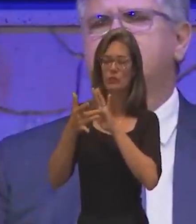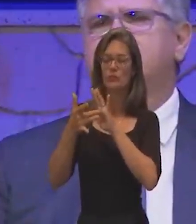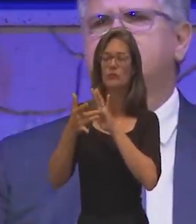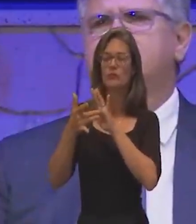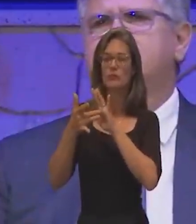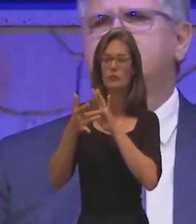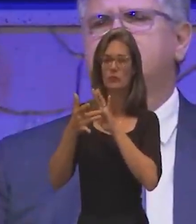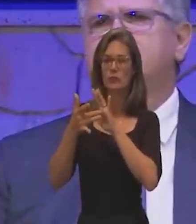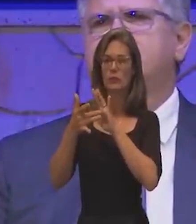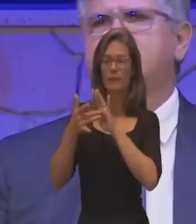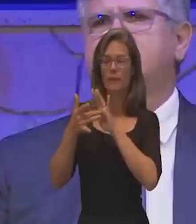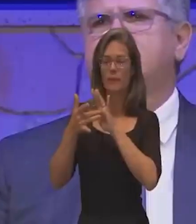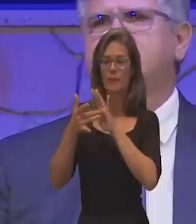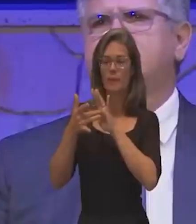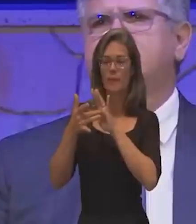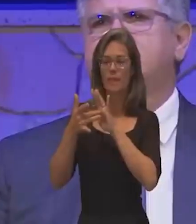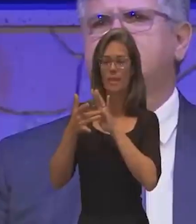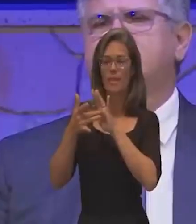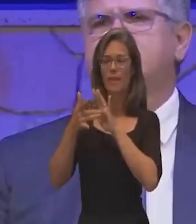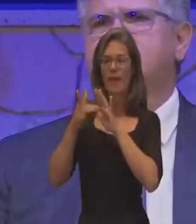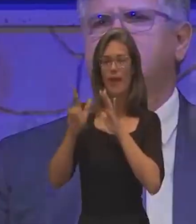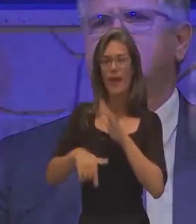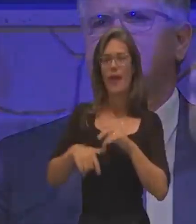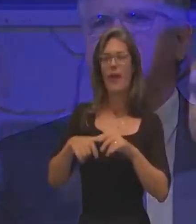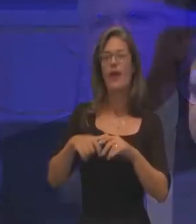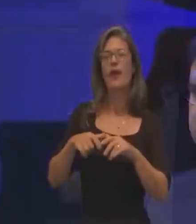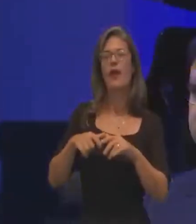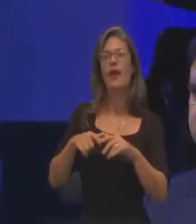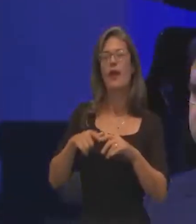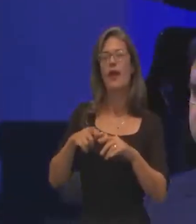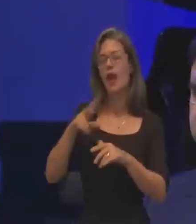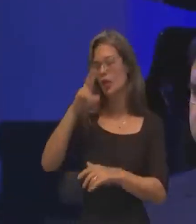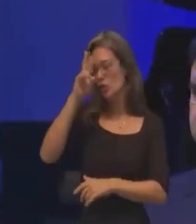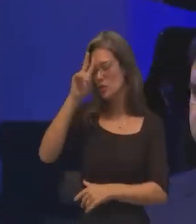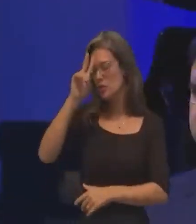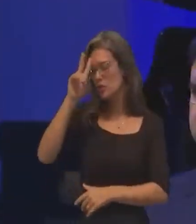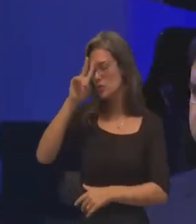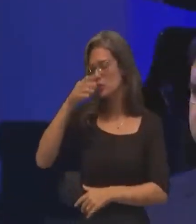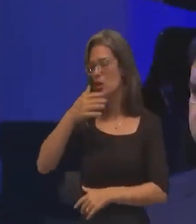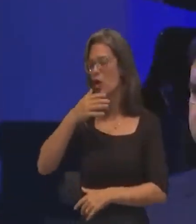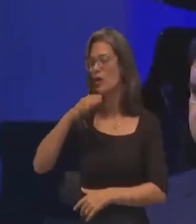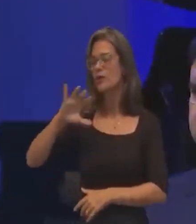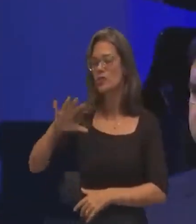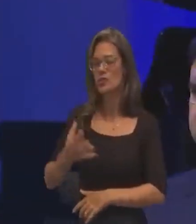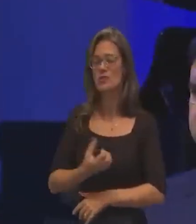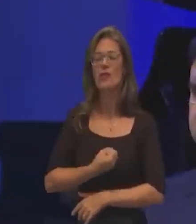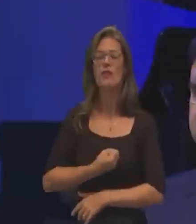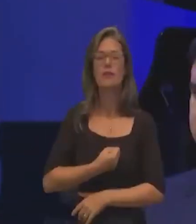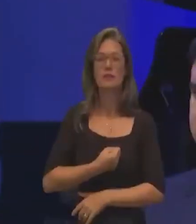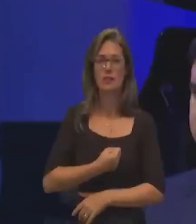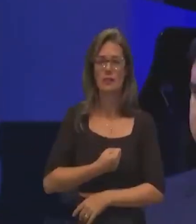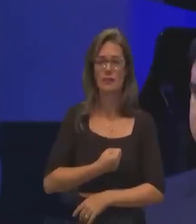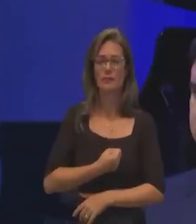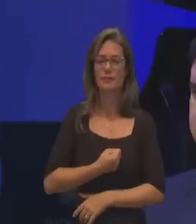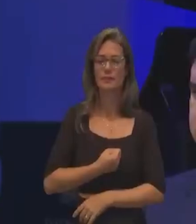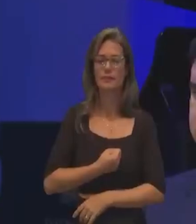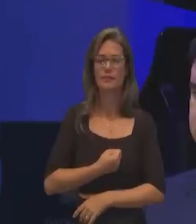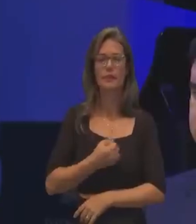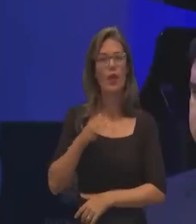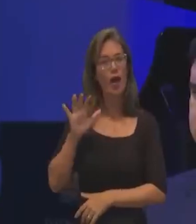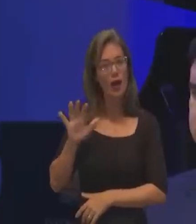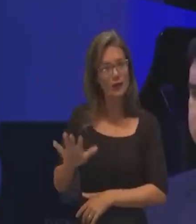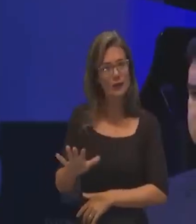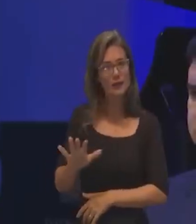nossa experiência de redenção. E assim, dessa forma,